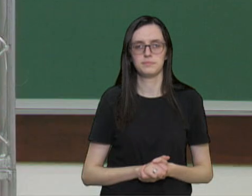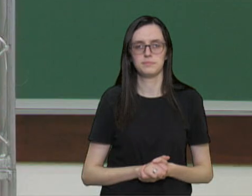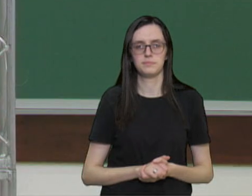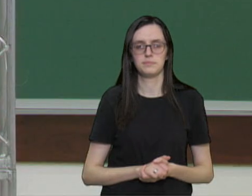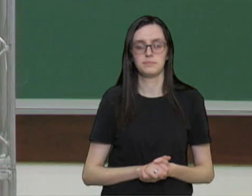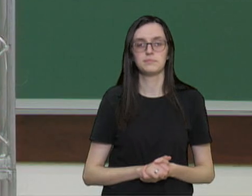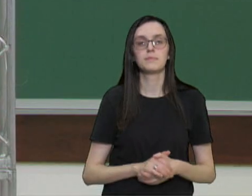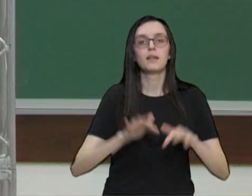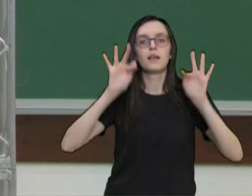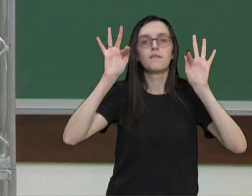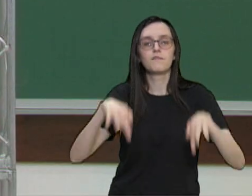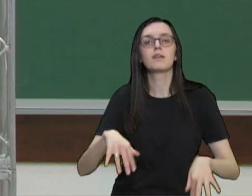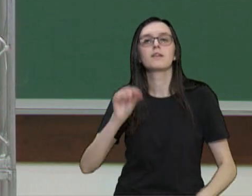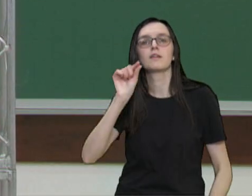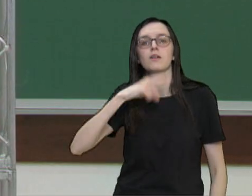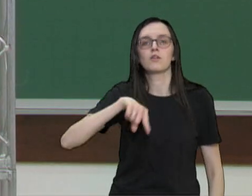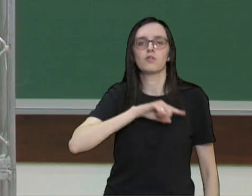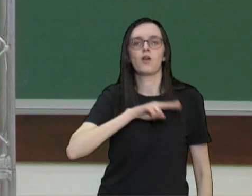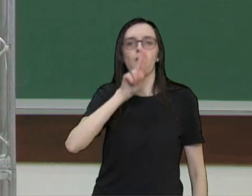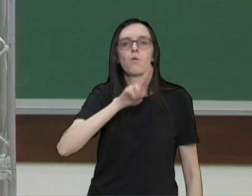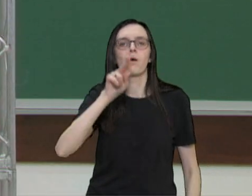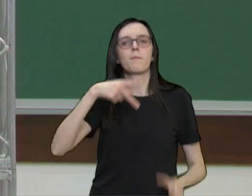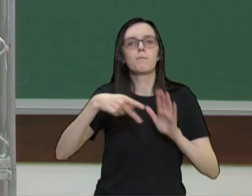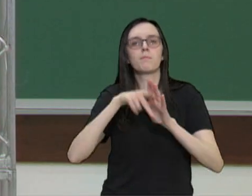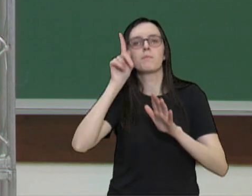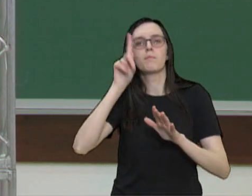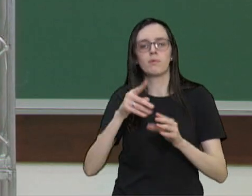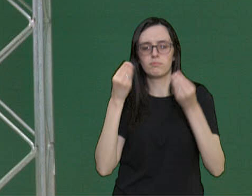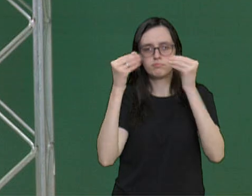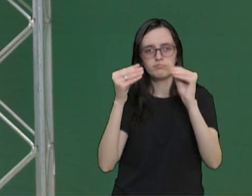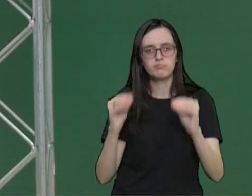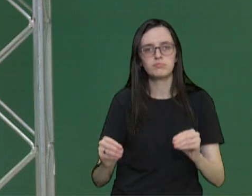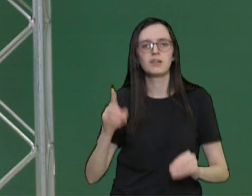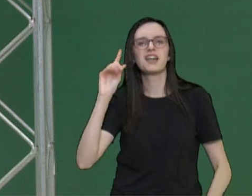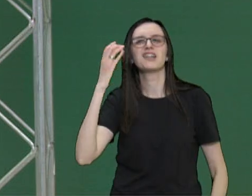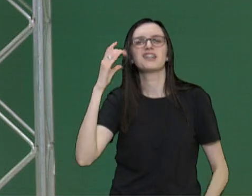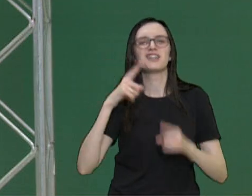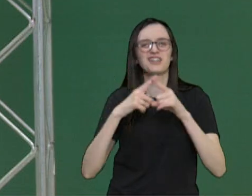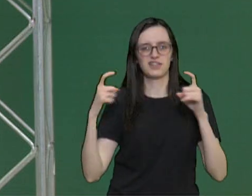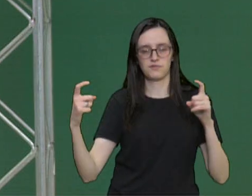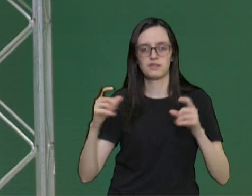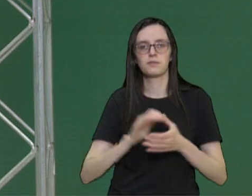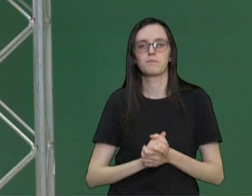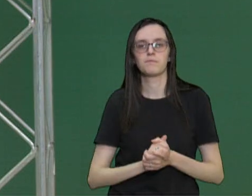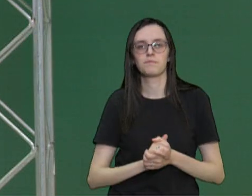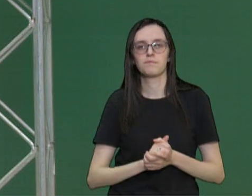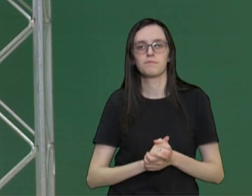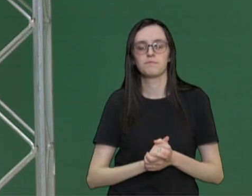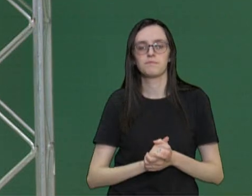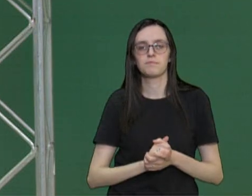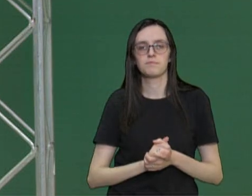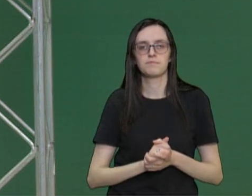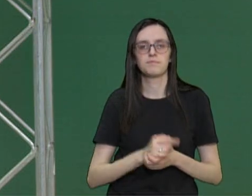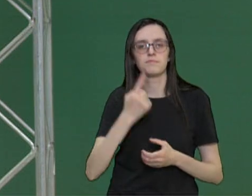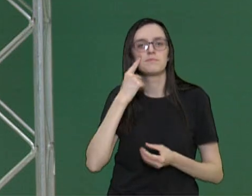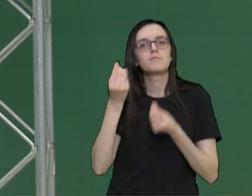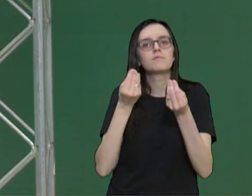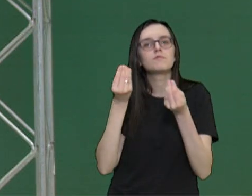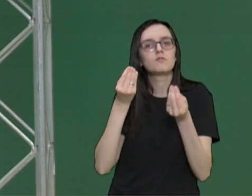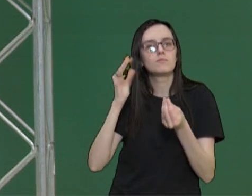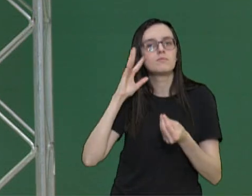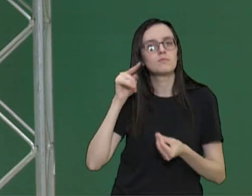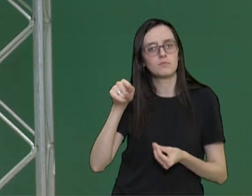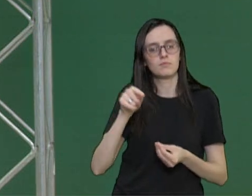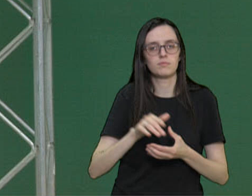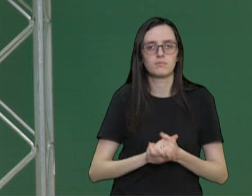por fim, utilizamos regrinha de notação científica. Coeficientes multiplicam entre si e resposta divide pelo coeficiente